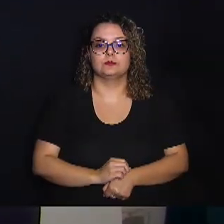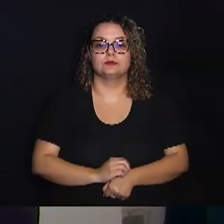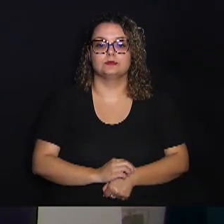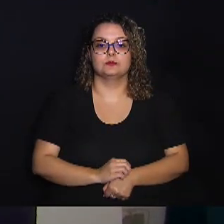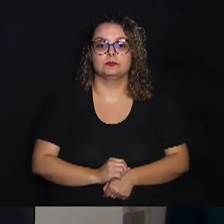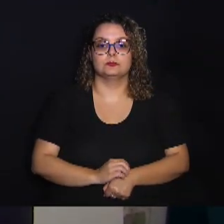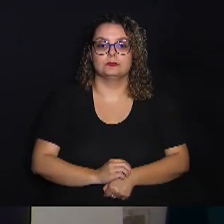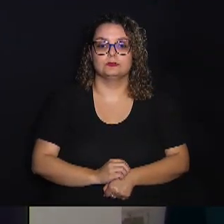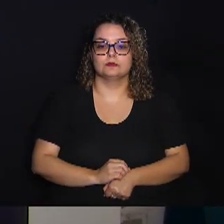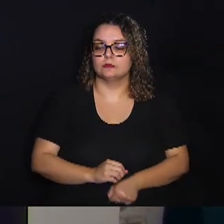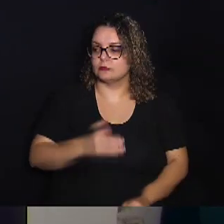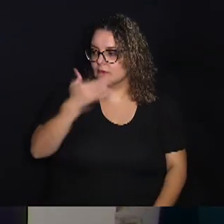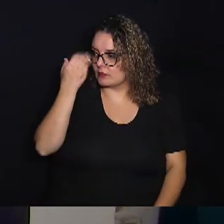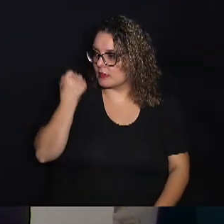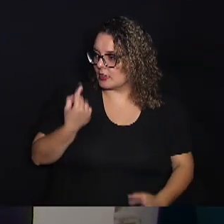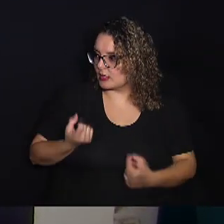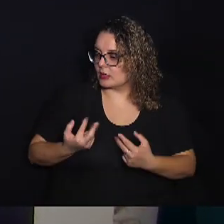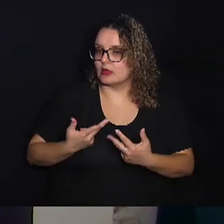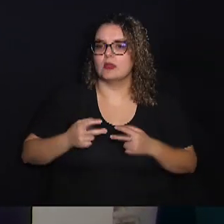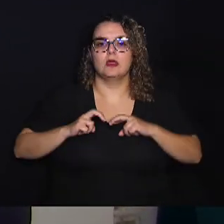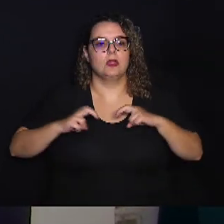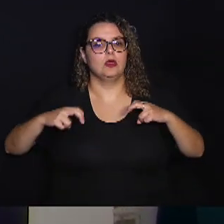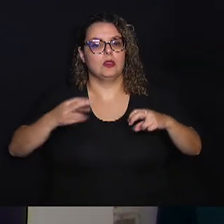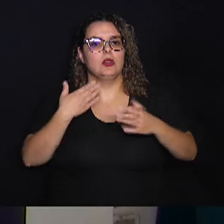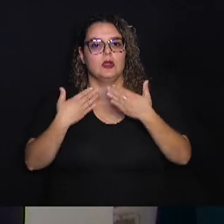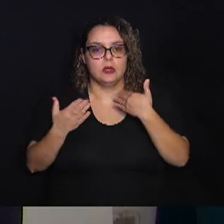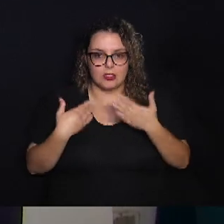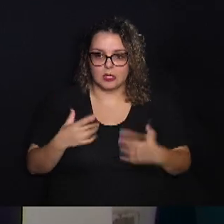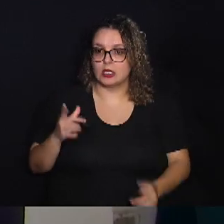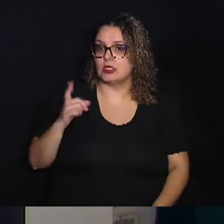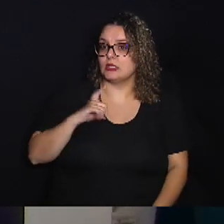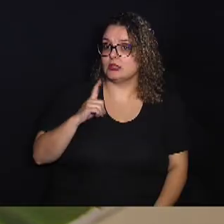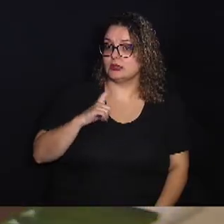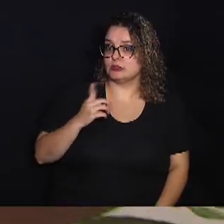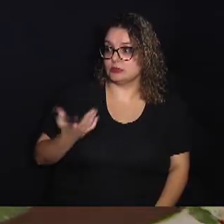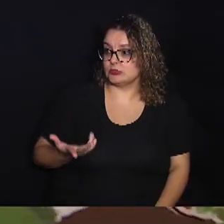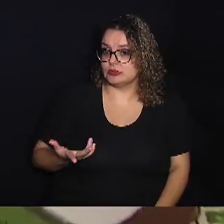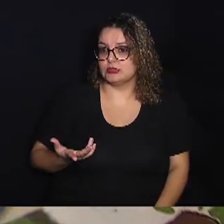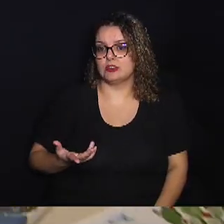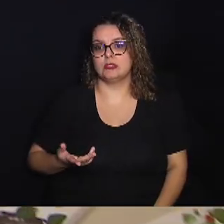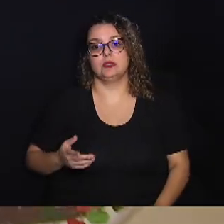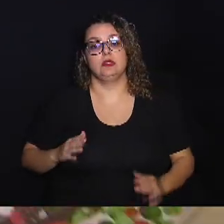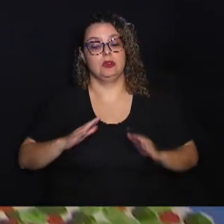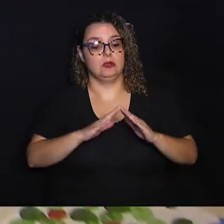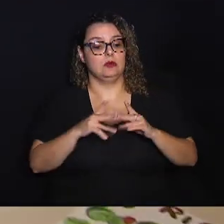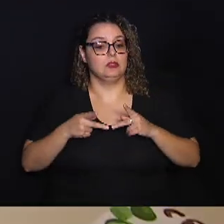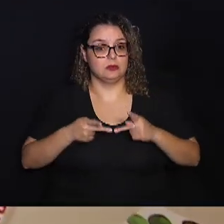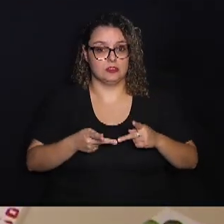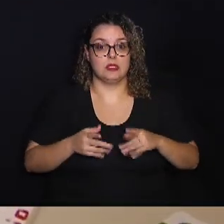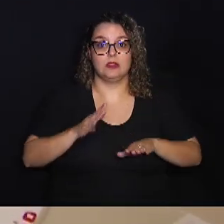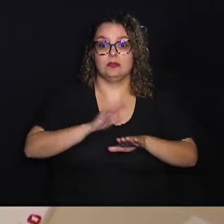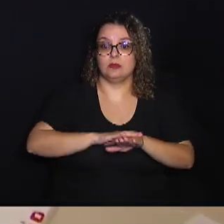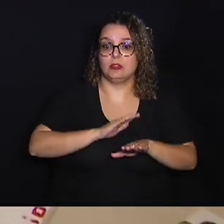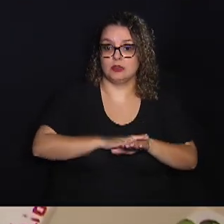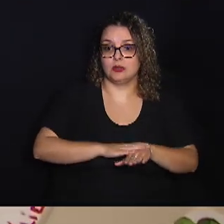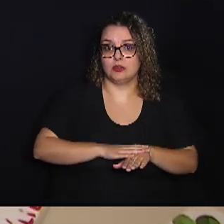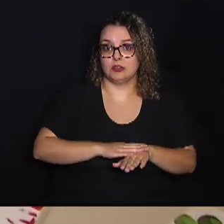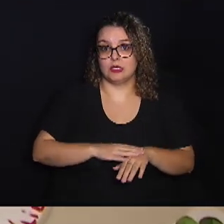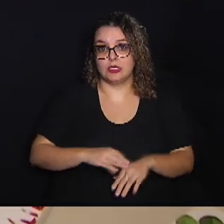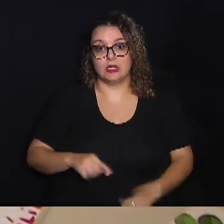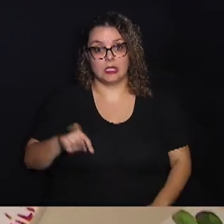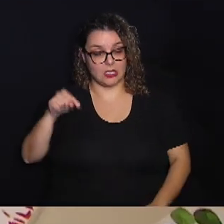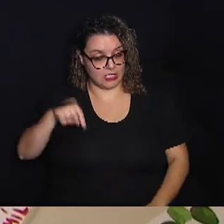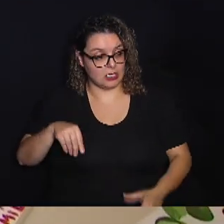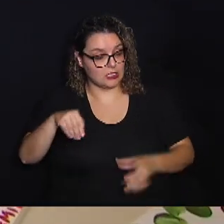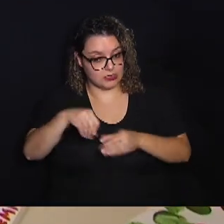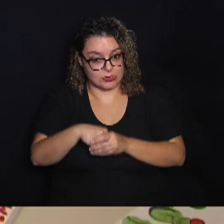Acho que eu estou esquecendo de mais alguma coisa. Rodas de conversa, nós temos visita domiciliares. As atividades que nós temos físicas aqui dentro